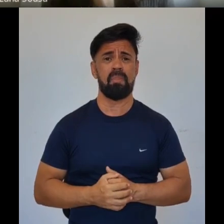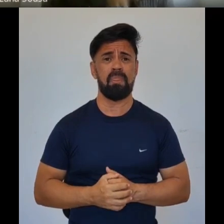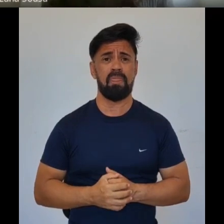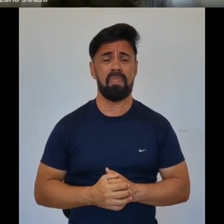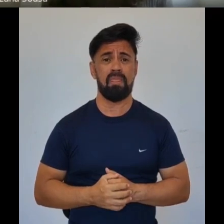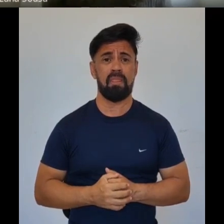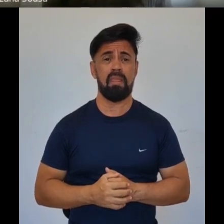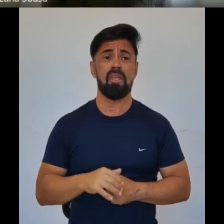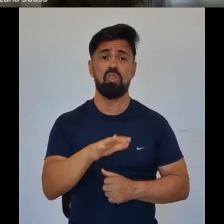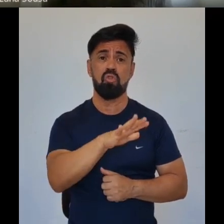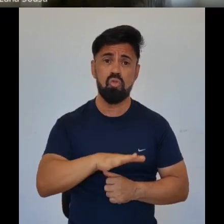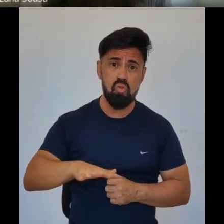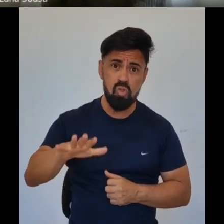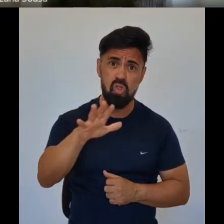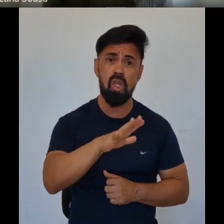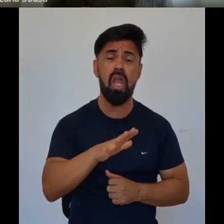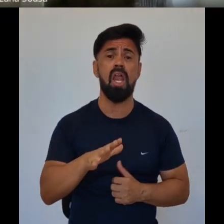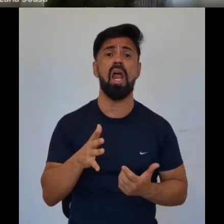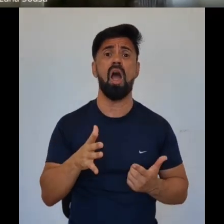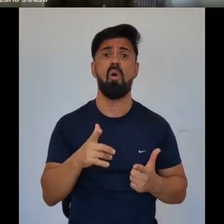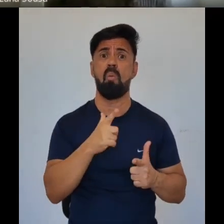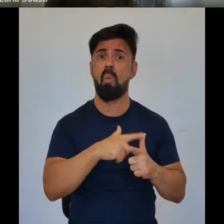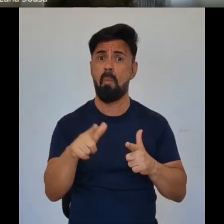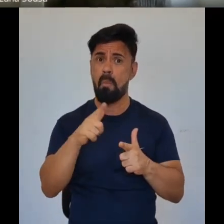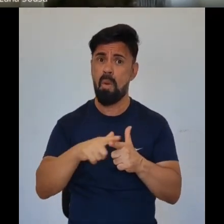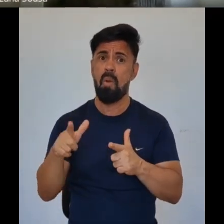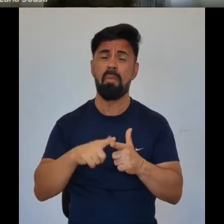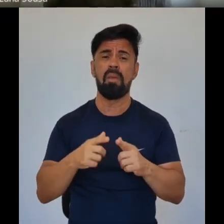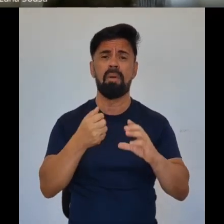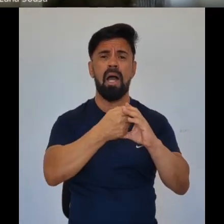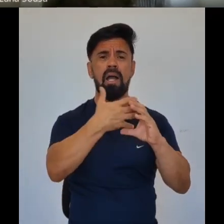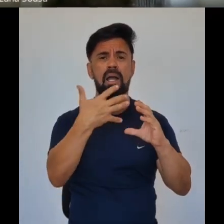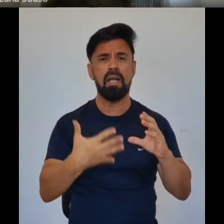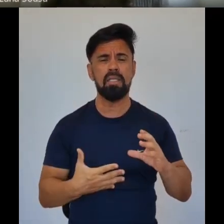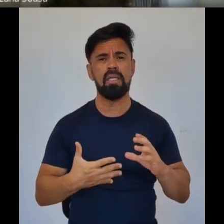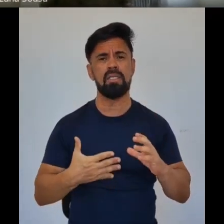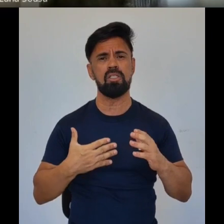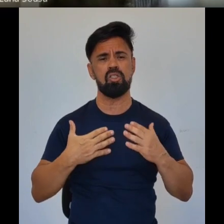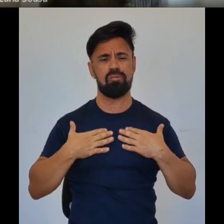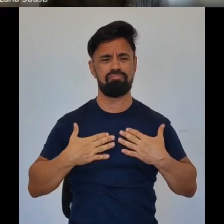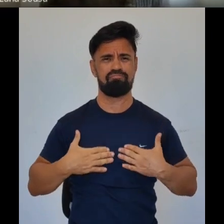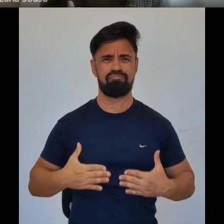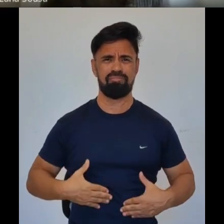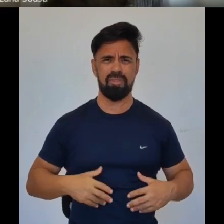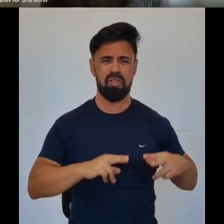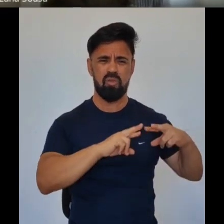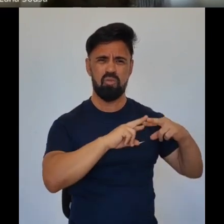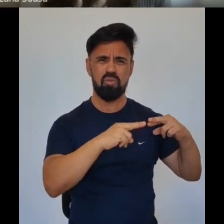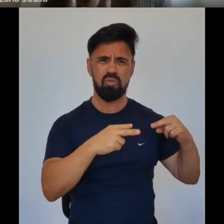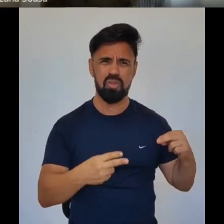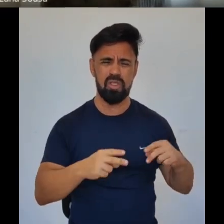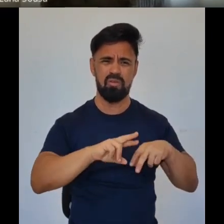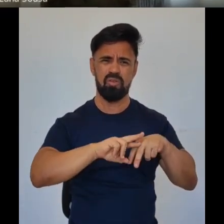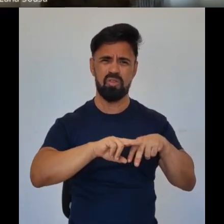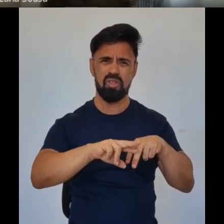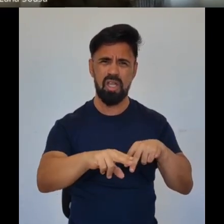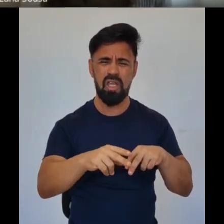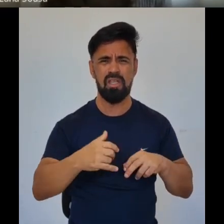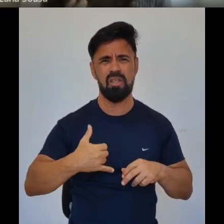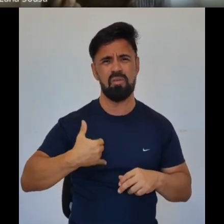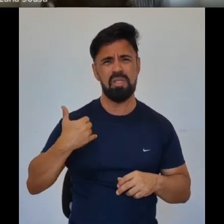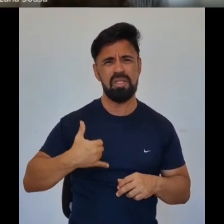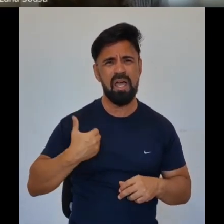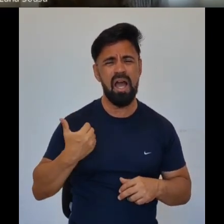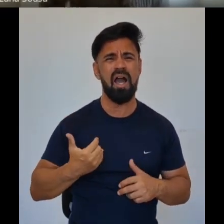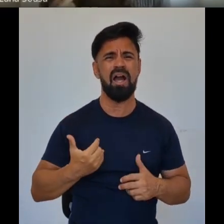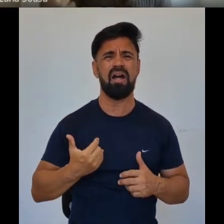contraíssem o vírus. No geral, o risco está muito atribuído a essas características mais biológicas: